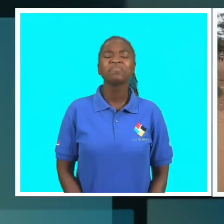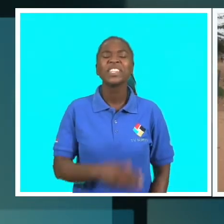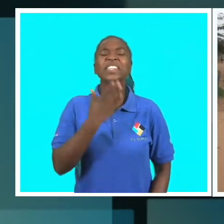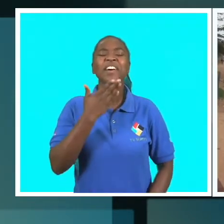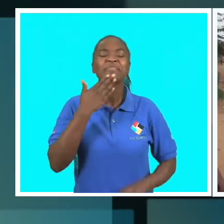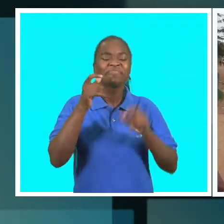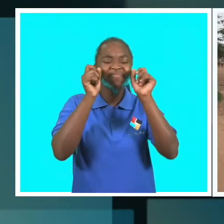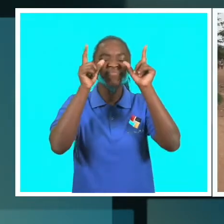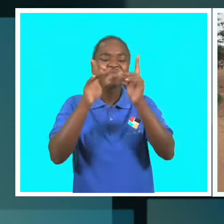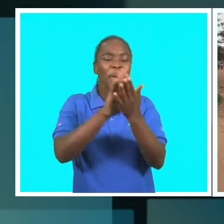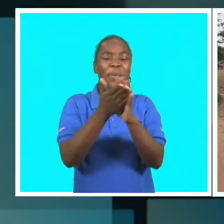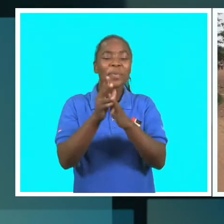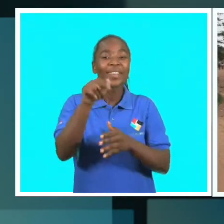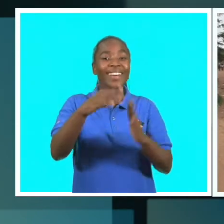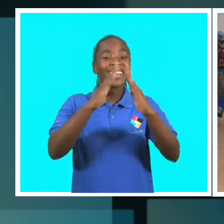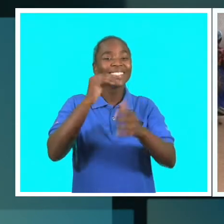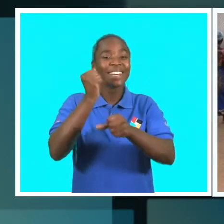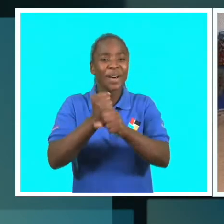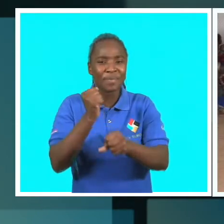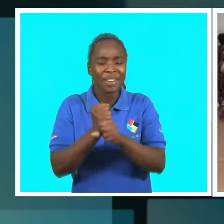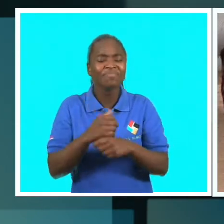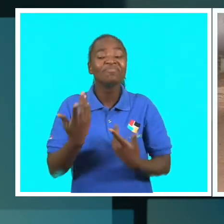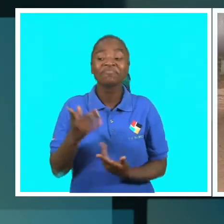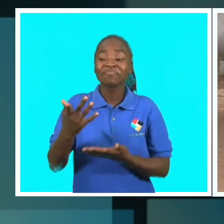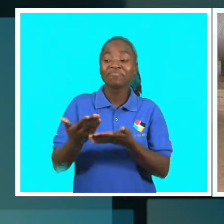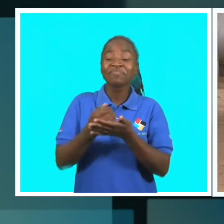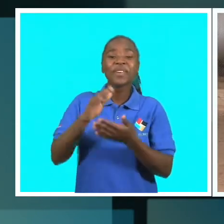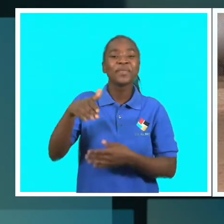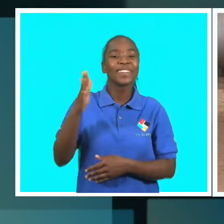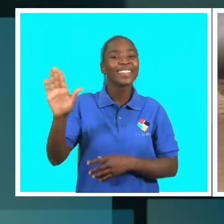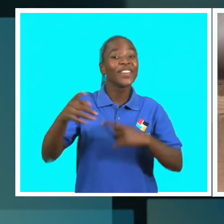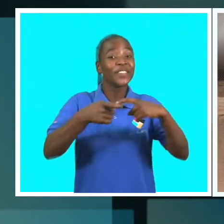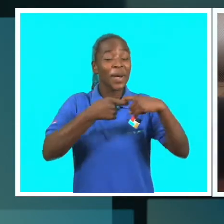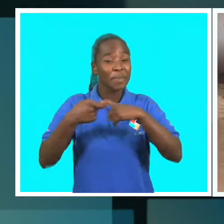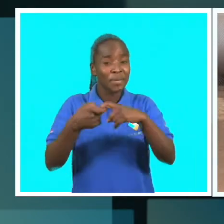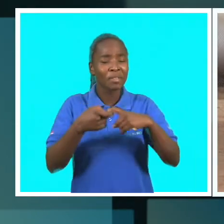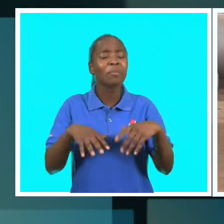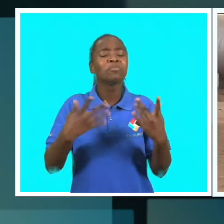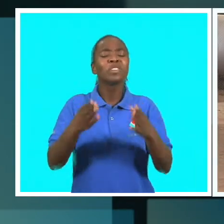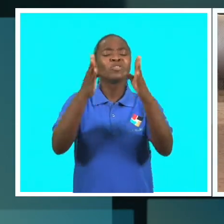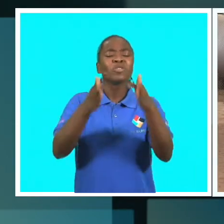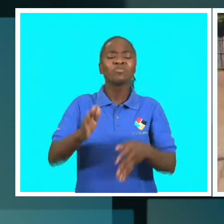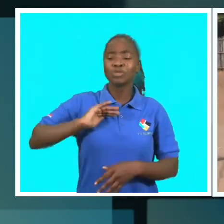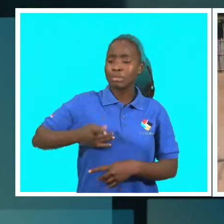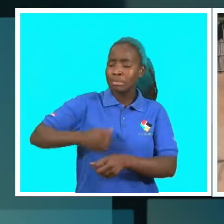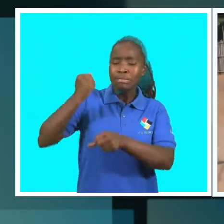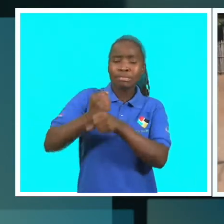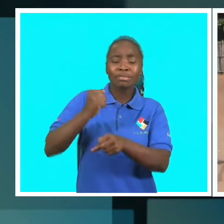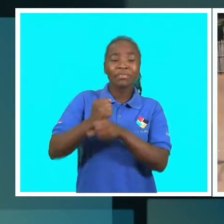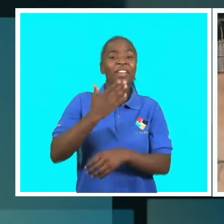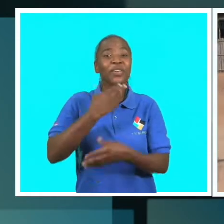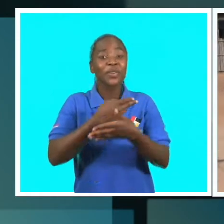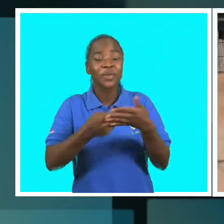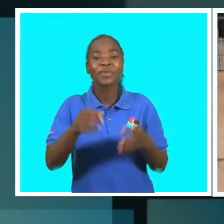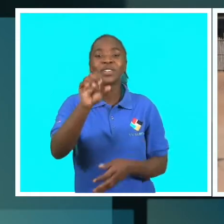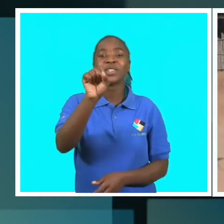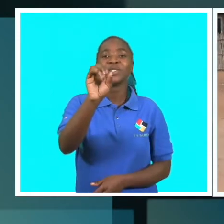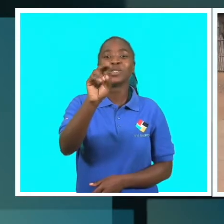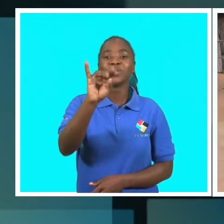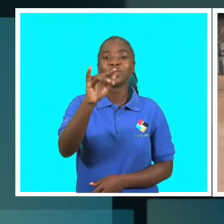Este é o dia a dia de quem, além de cumprir as tarefas de casa, deve buscar o sustento para a sua família.